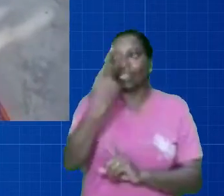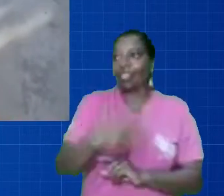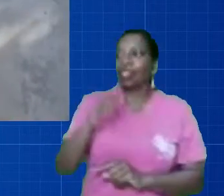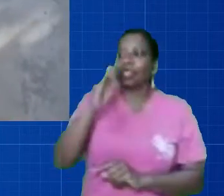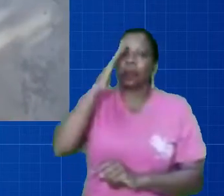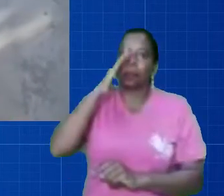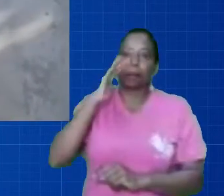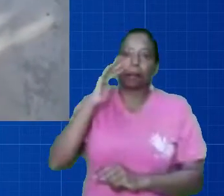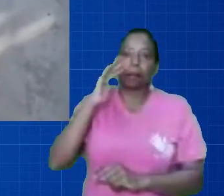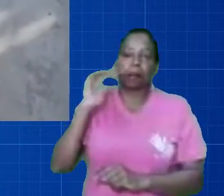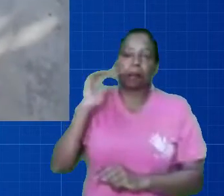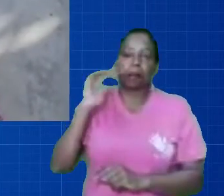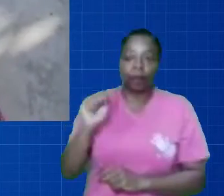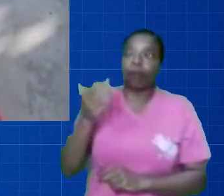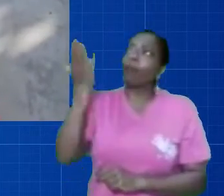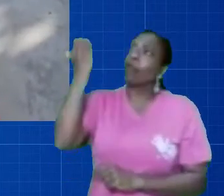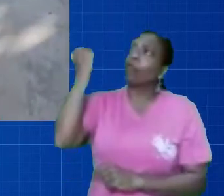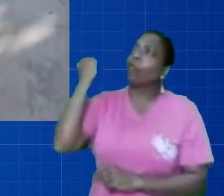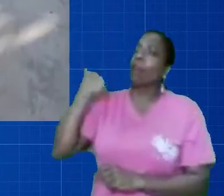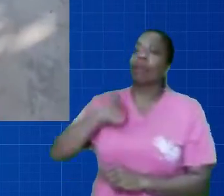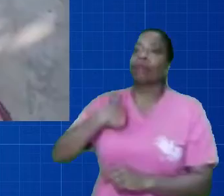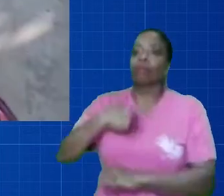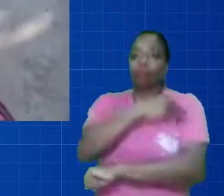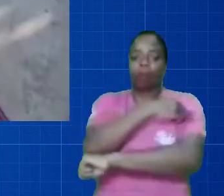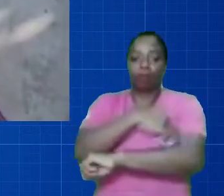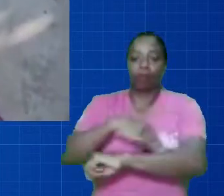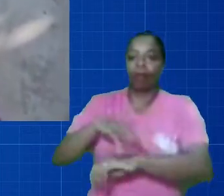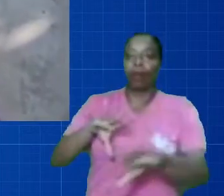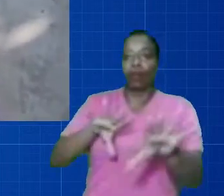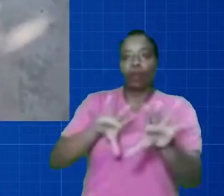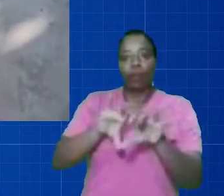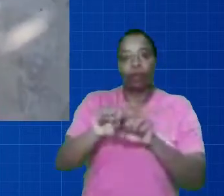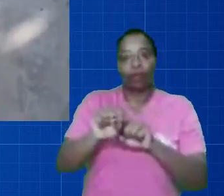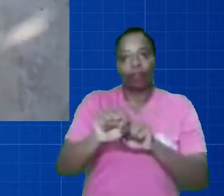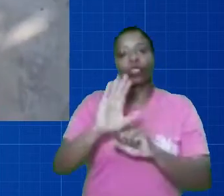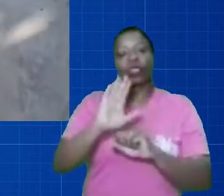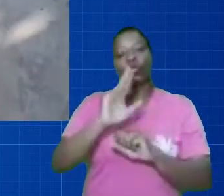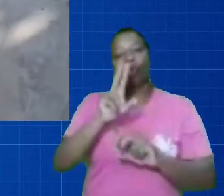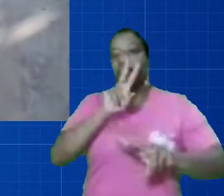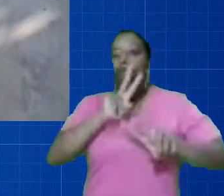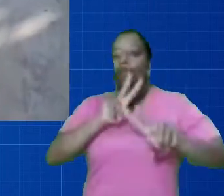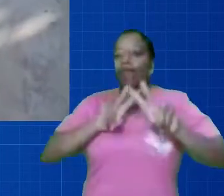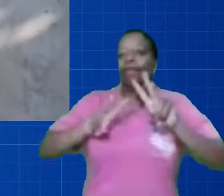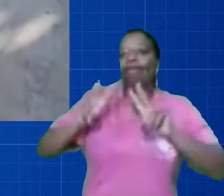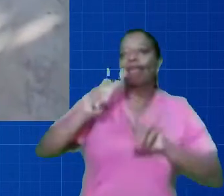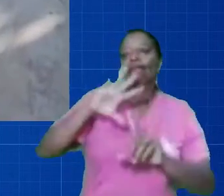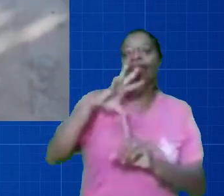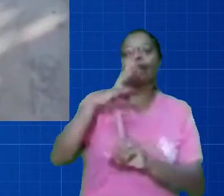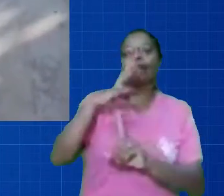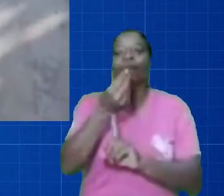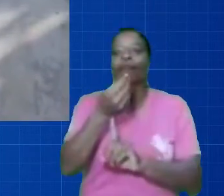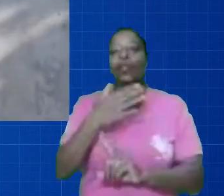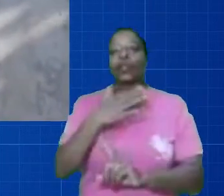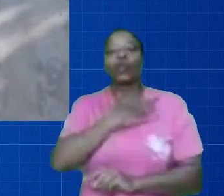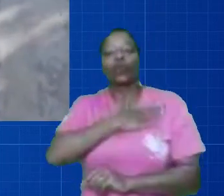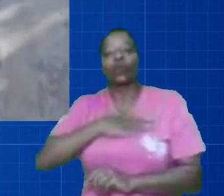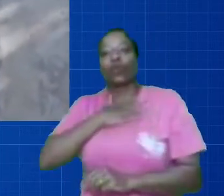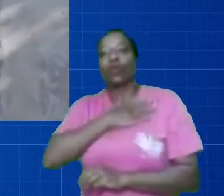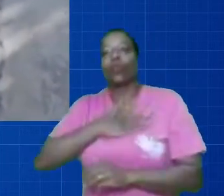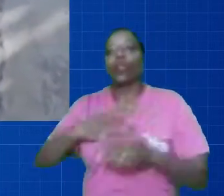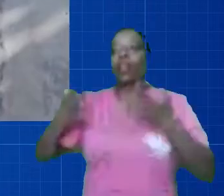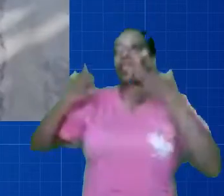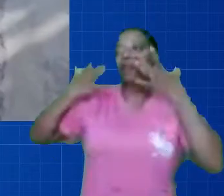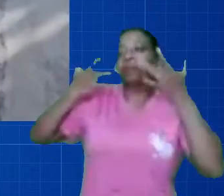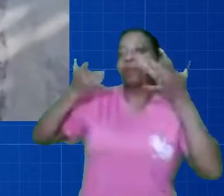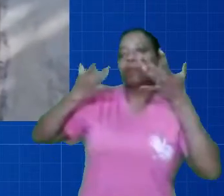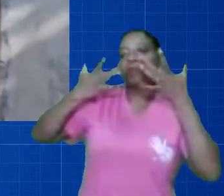a gente já tinha um olhar para a arte. Trabalhava muito no teatro da praça, com artes cênicas, expressão corporal, então isso já foi mexendo